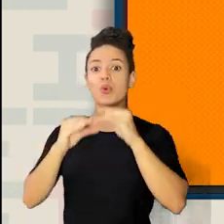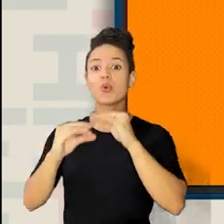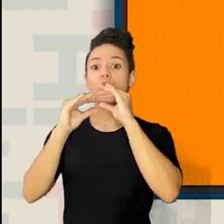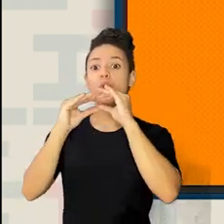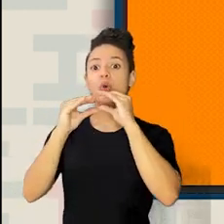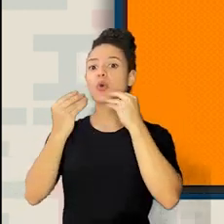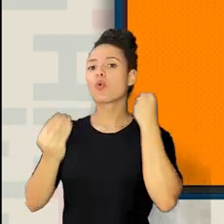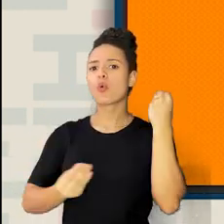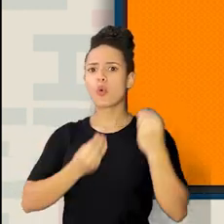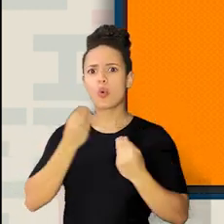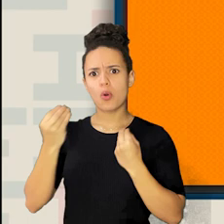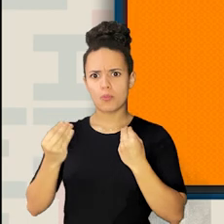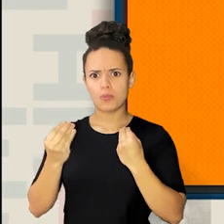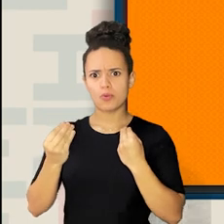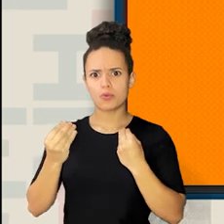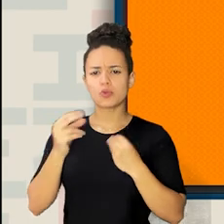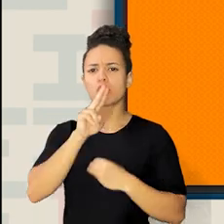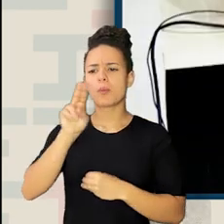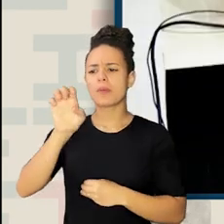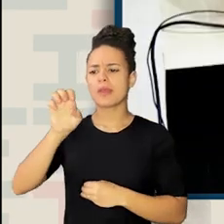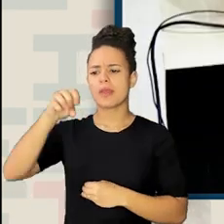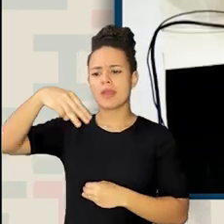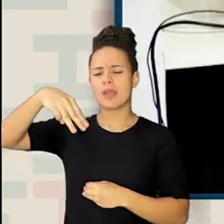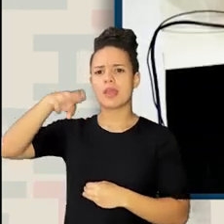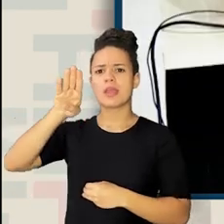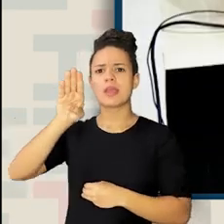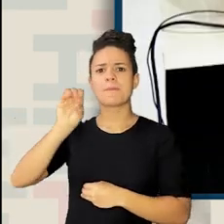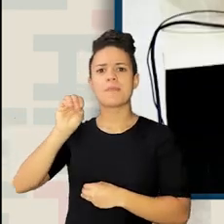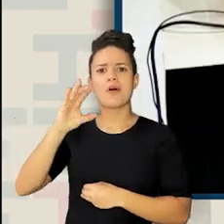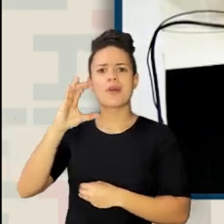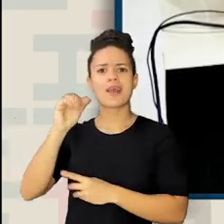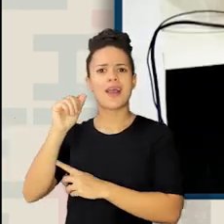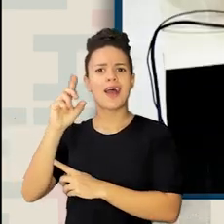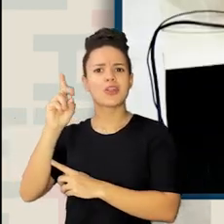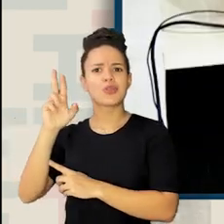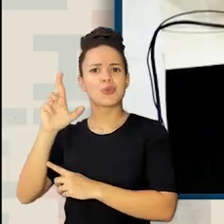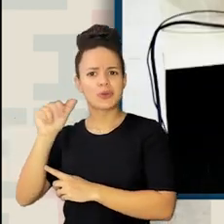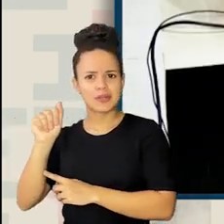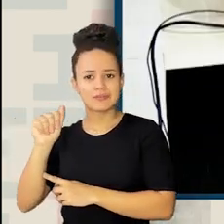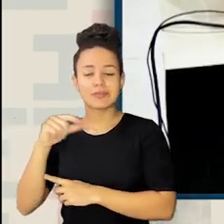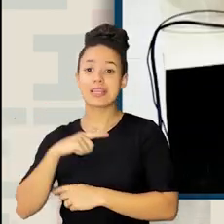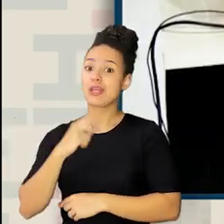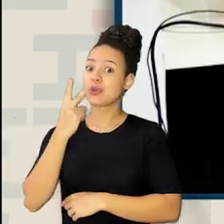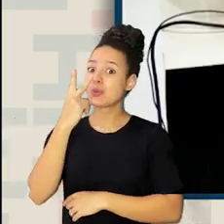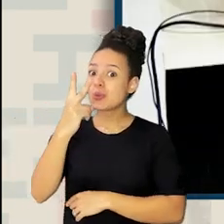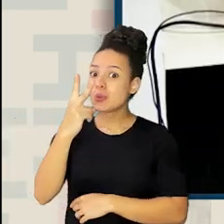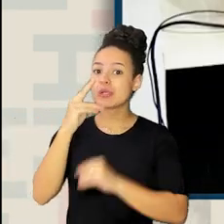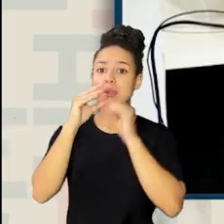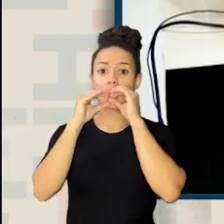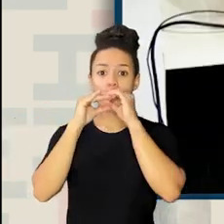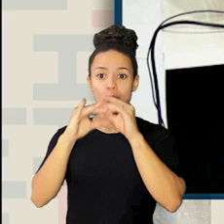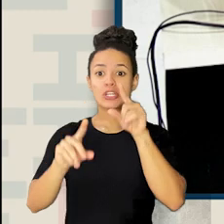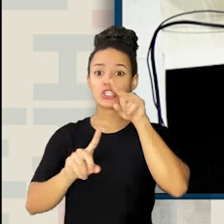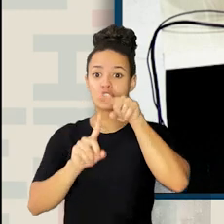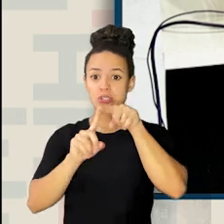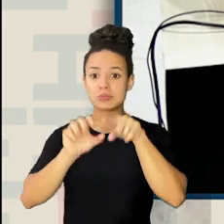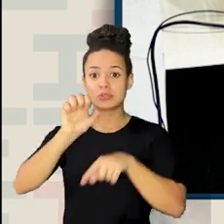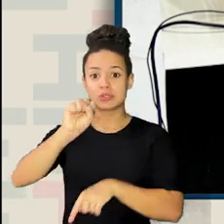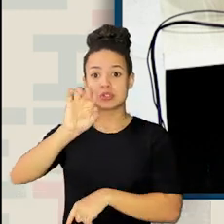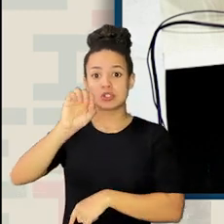tá bom? Vamos pegar a flauta, estamos aqui com as duas flautas soprano.